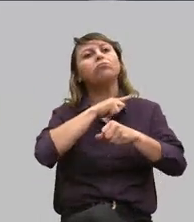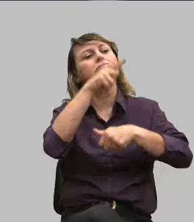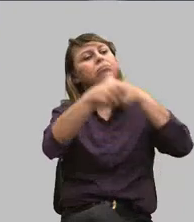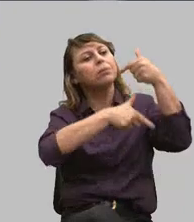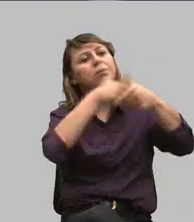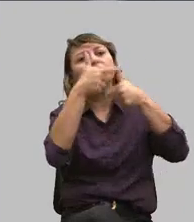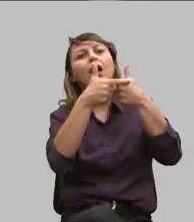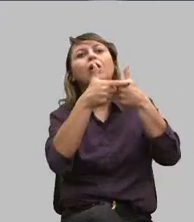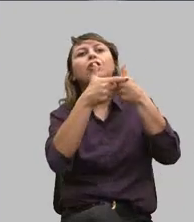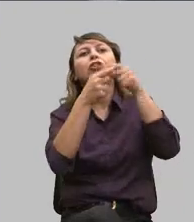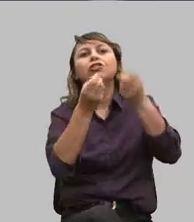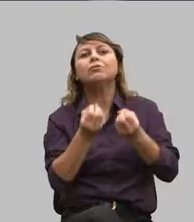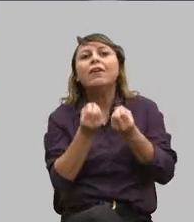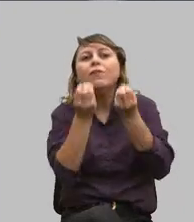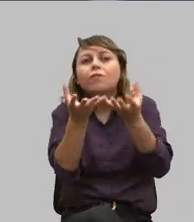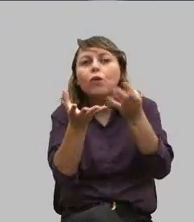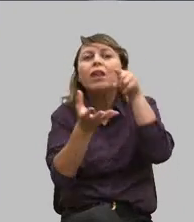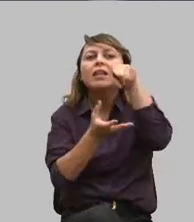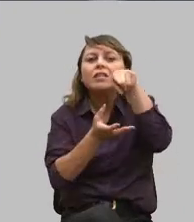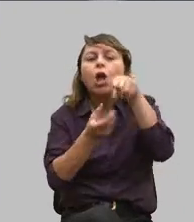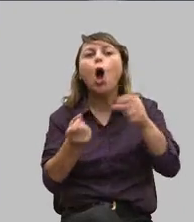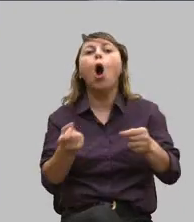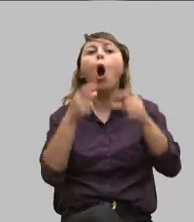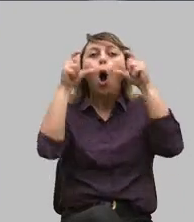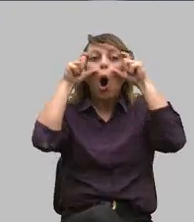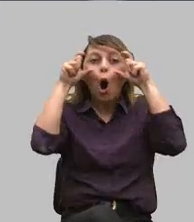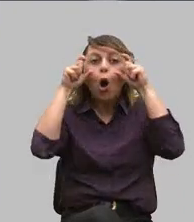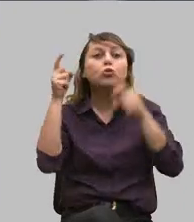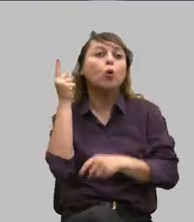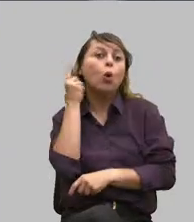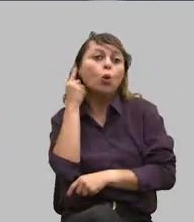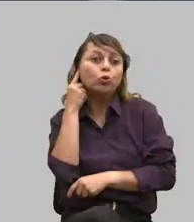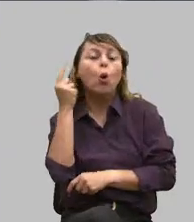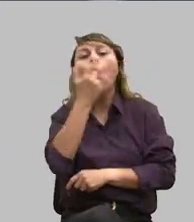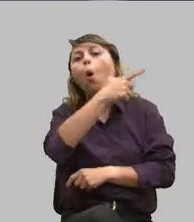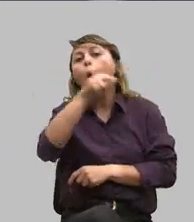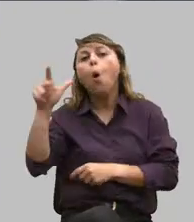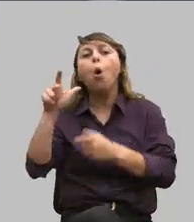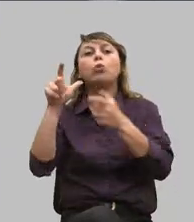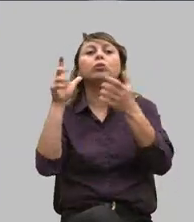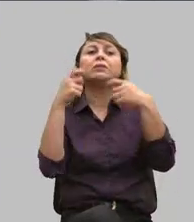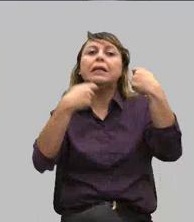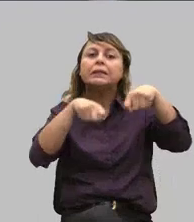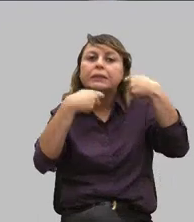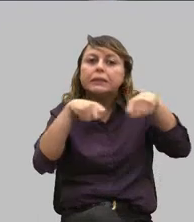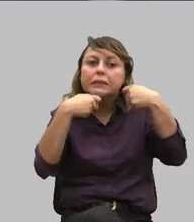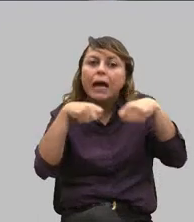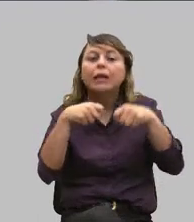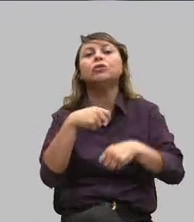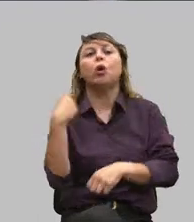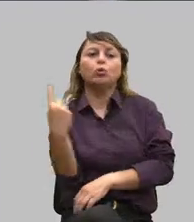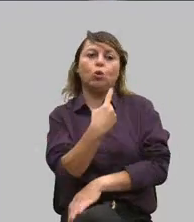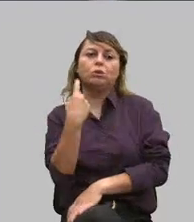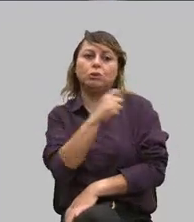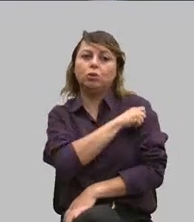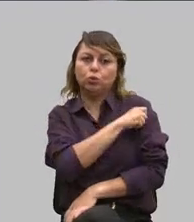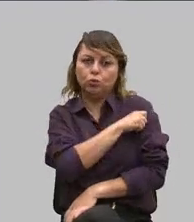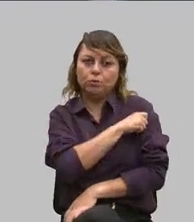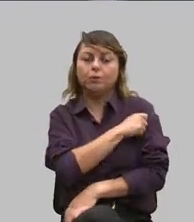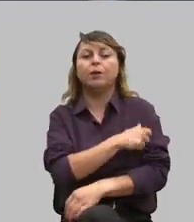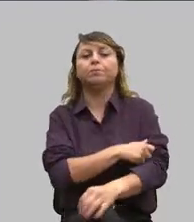fornecer óculos e aparelhos auditivos ou outros serviços necessários aos nossos estudantes